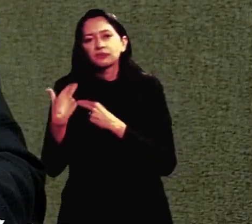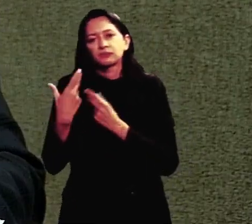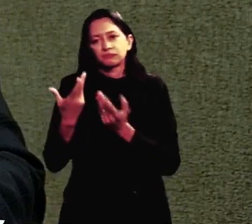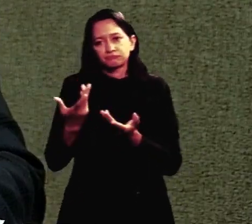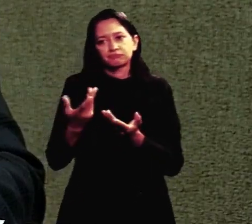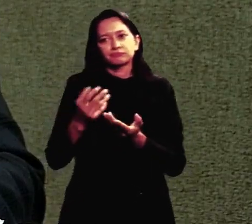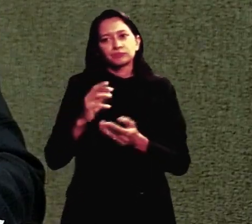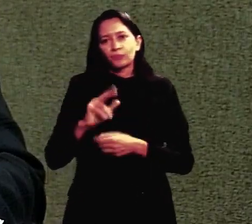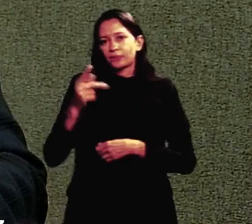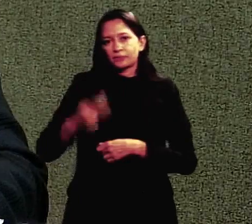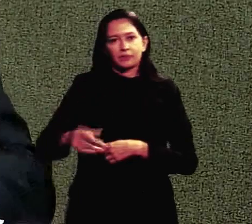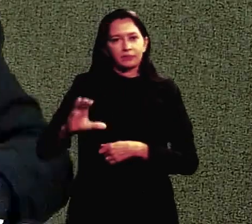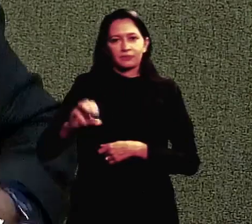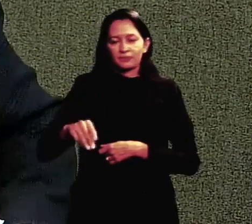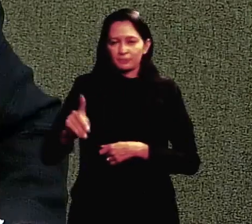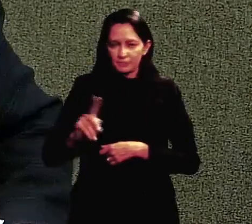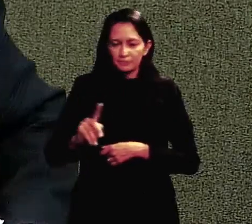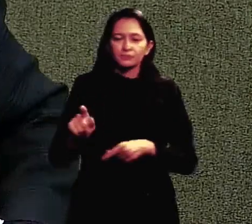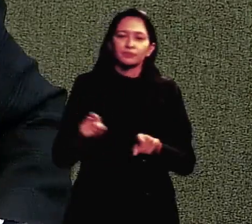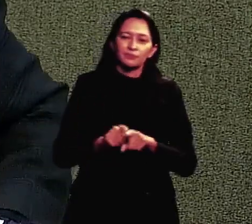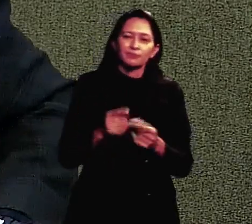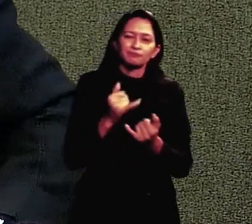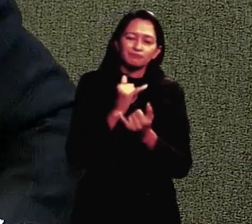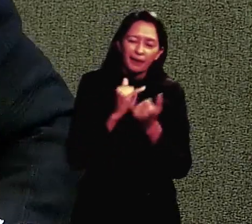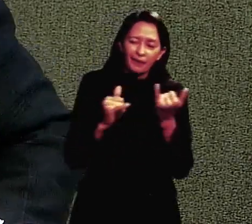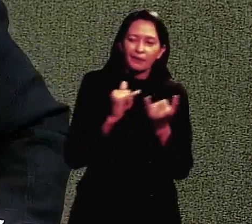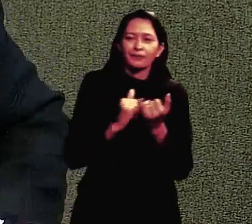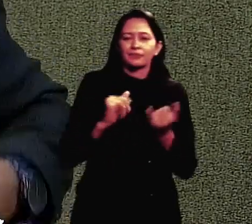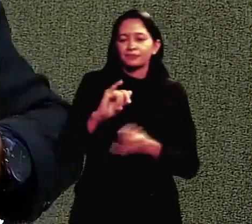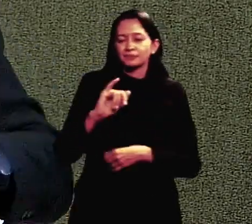nós discutimos aqui do vereador Isaías Ribeiro. Então,